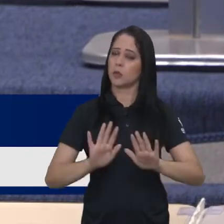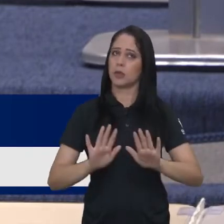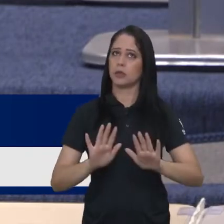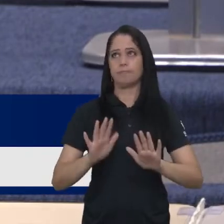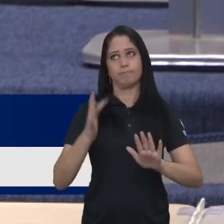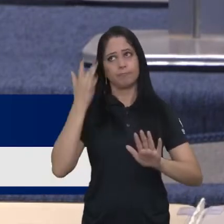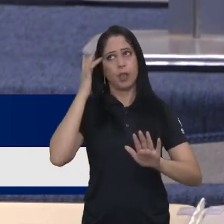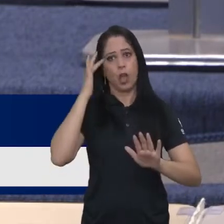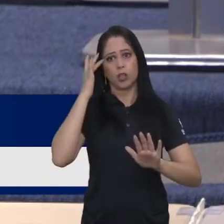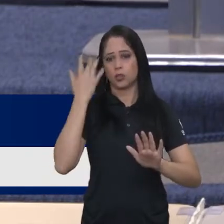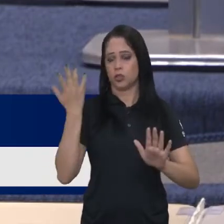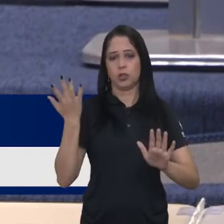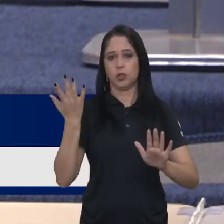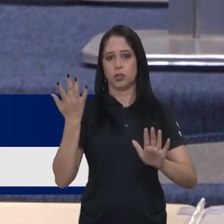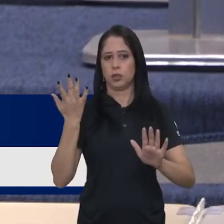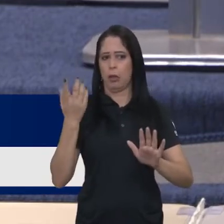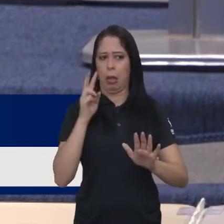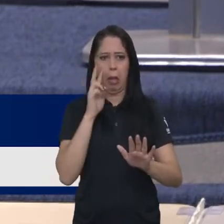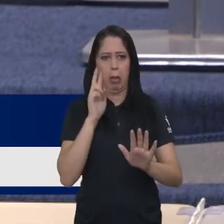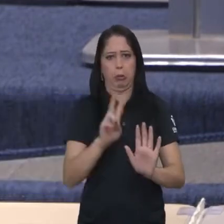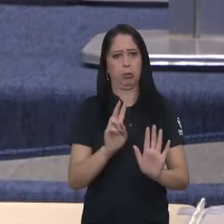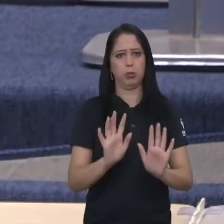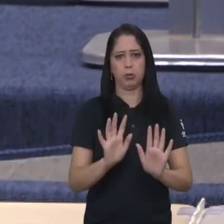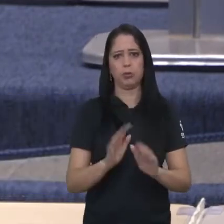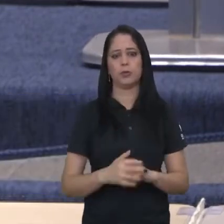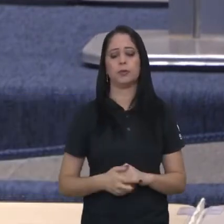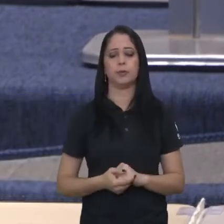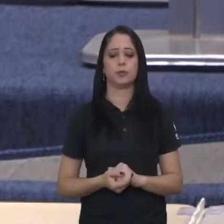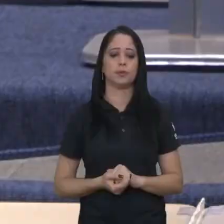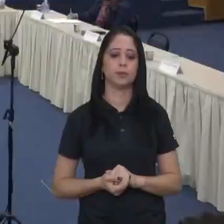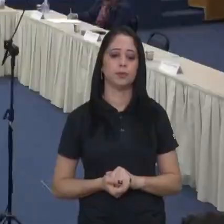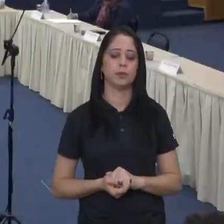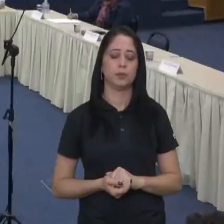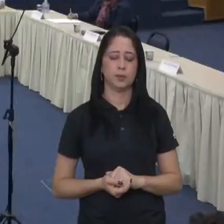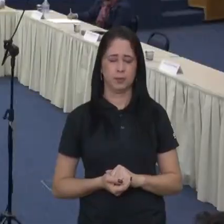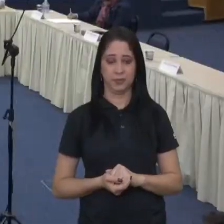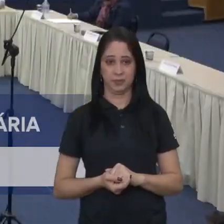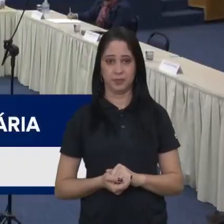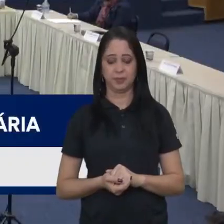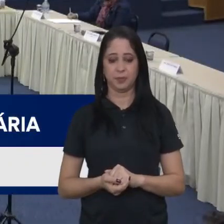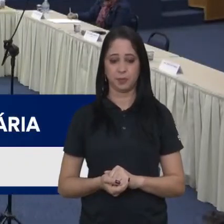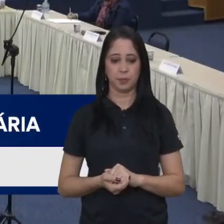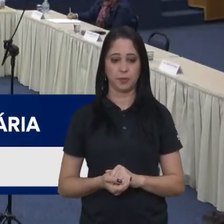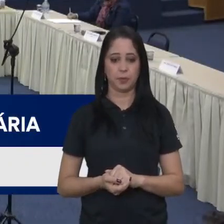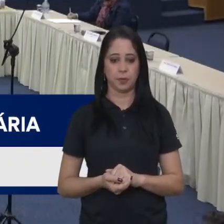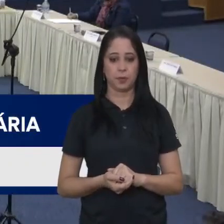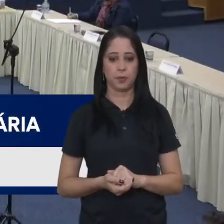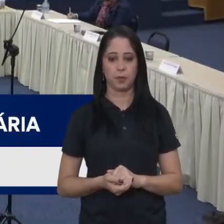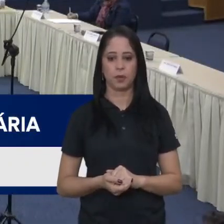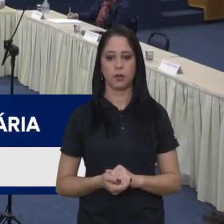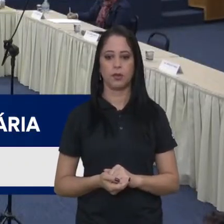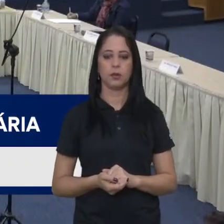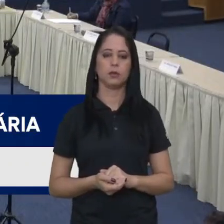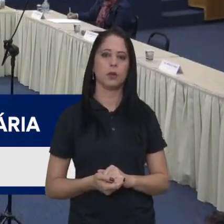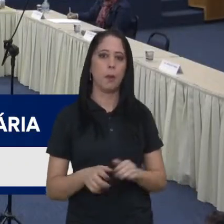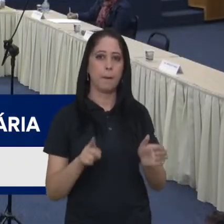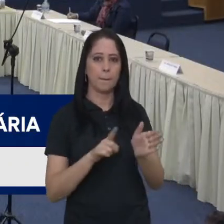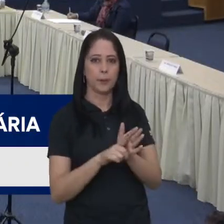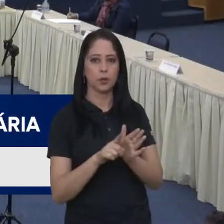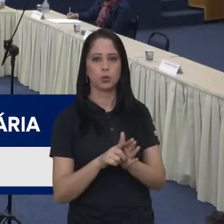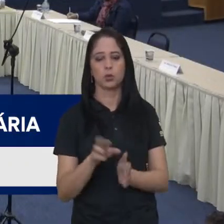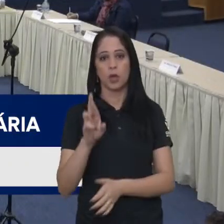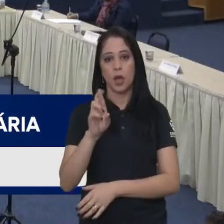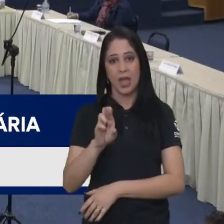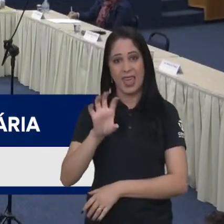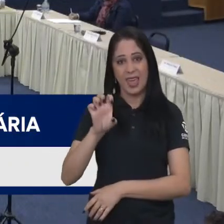esteja enganado, mas nenhum pedido de reenquadramento que tenha sido deferido. O Reúdo-Biê,